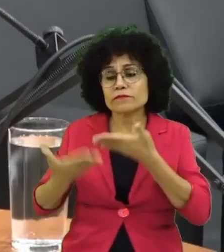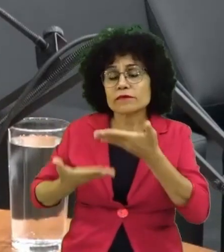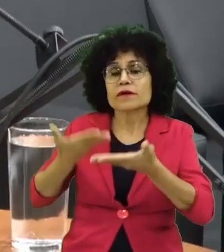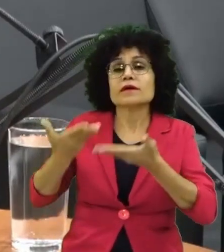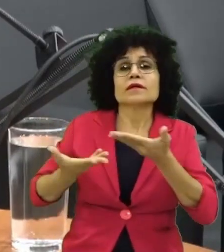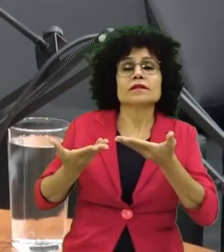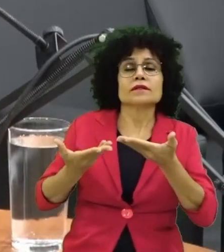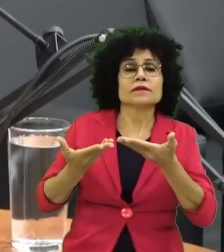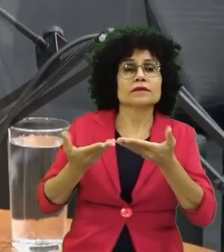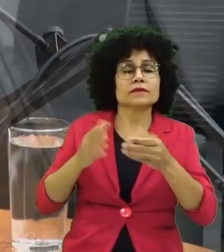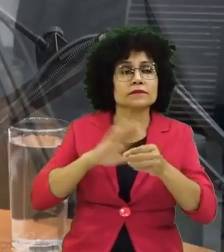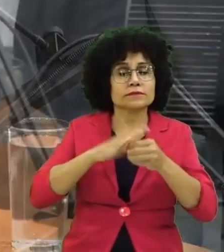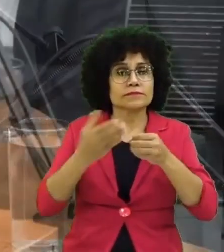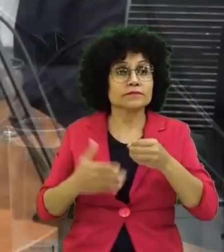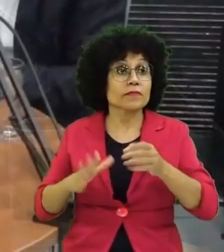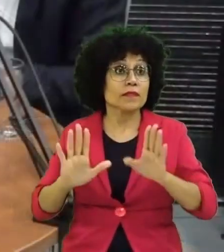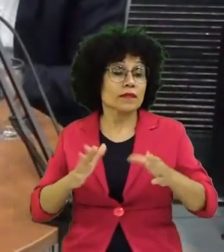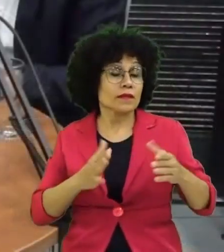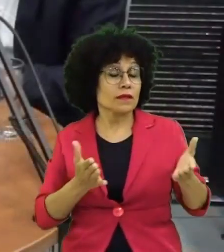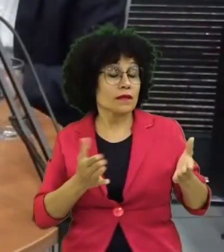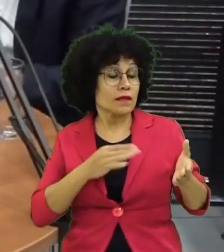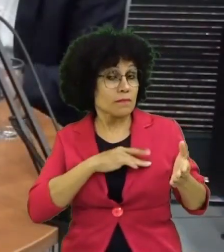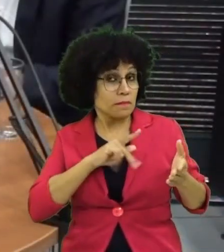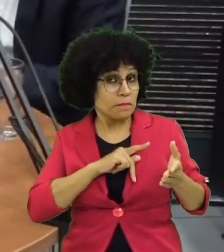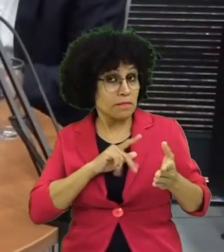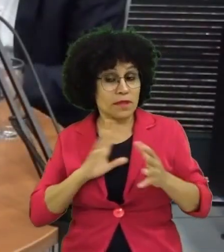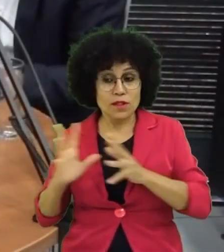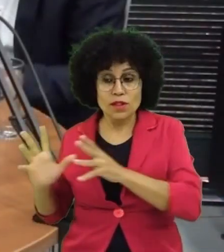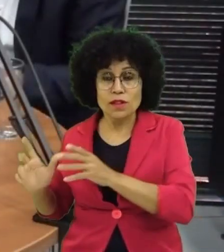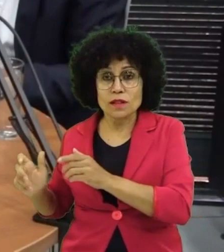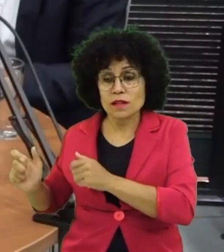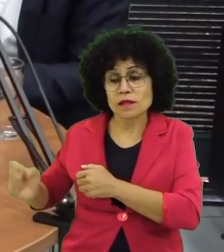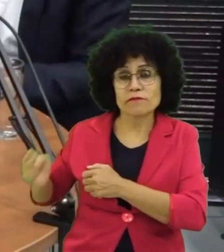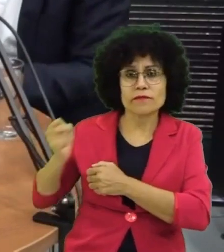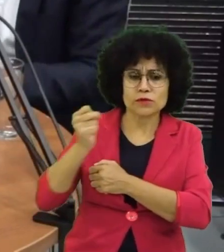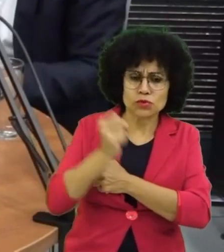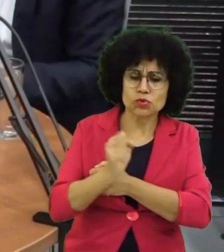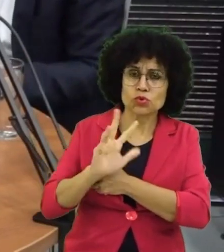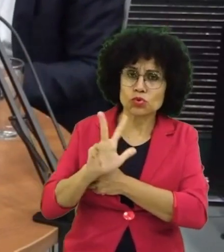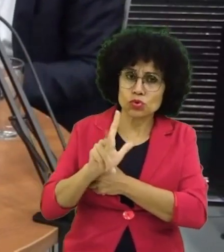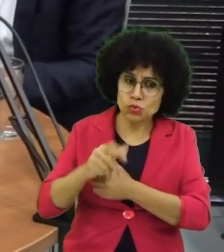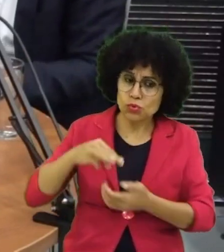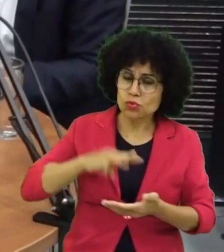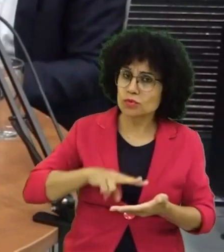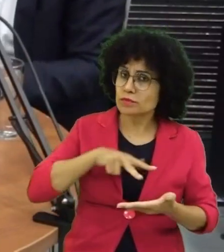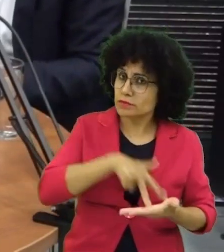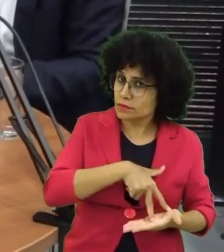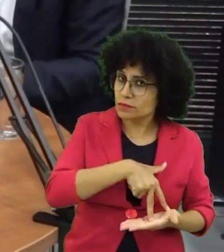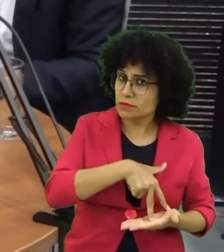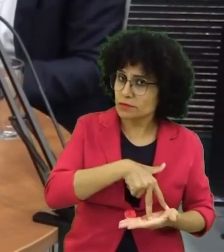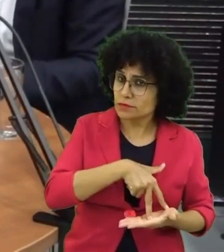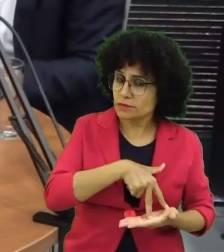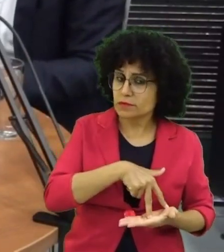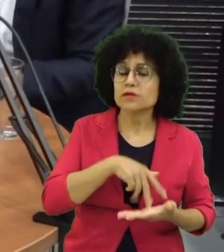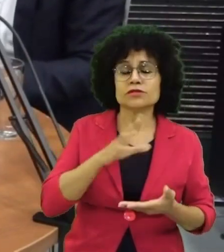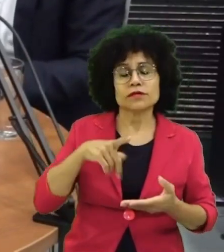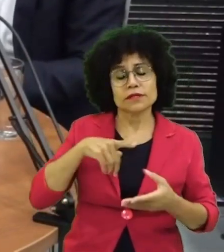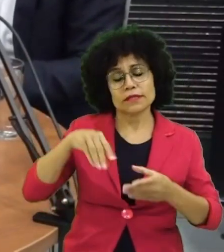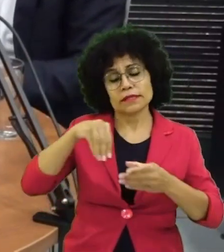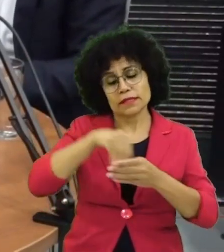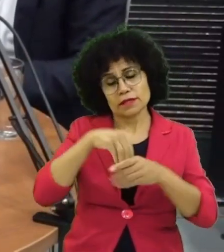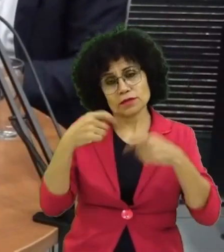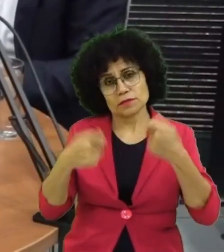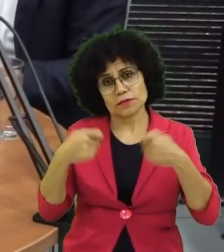de saneamento. E o MP vai trazer todos esses atores para esse processo, doutor? Sim, necessariamente eles já fazem parte do processo,